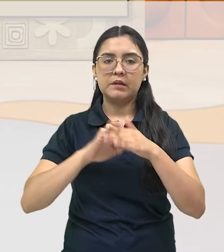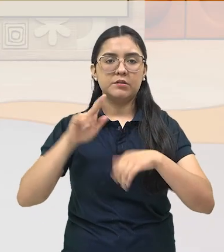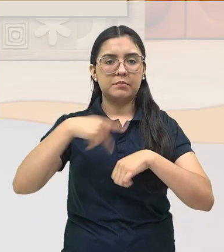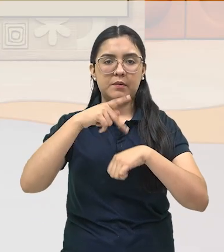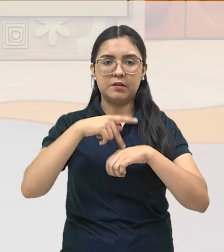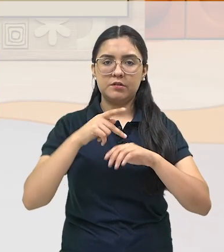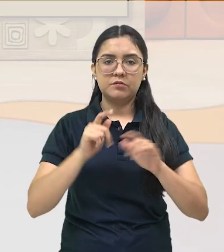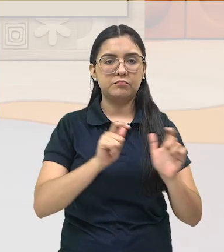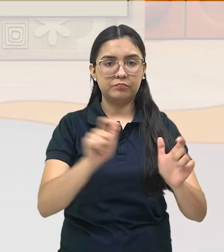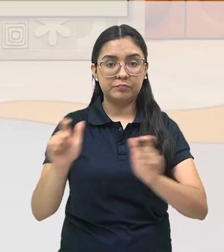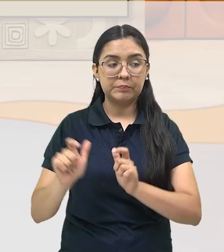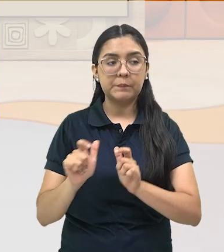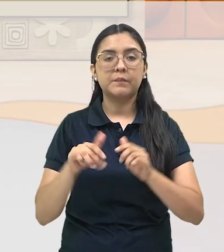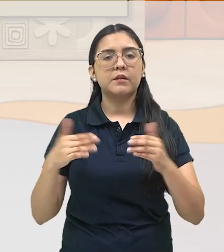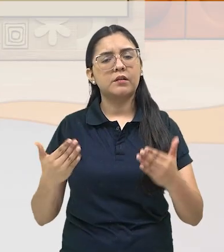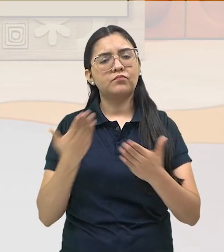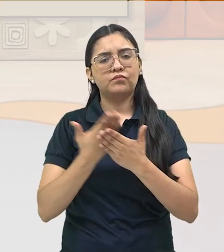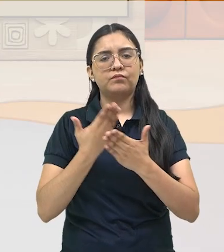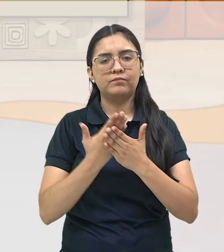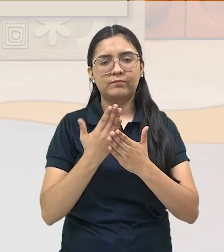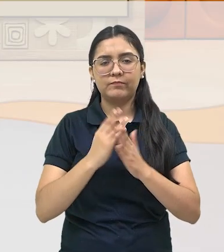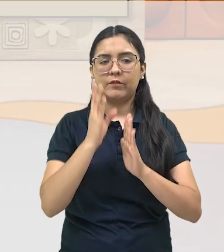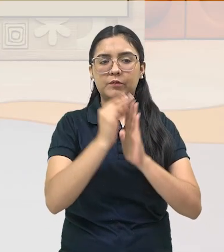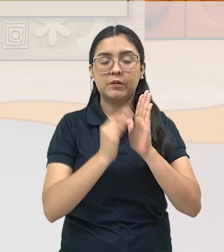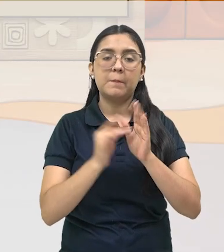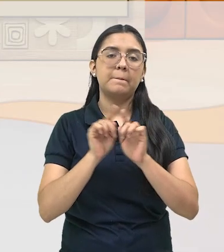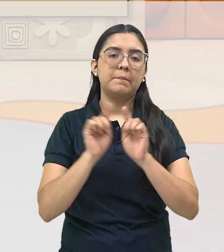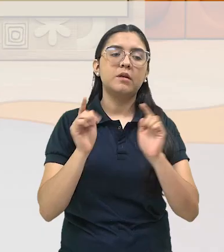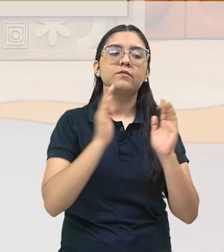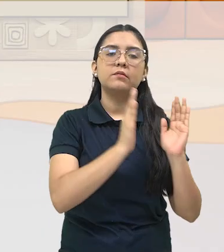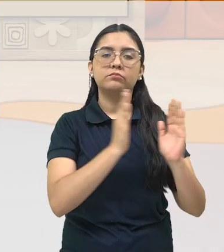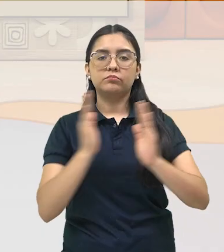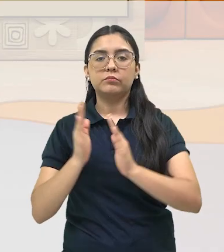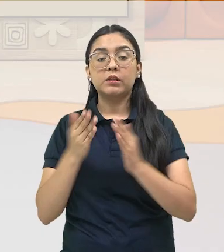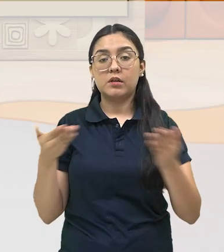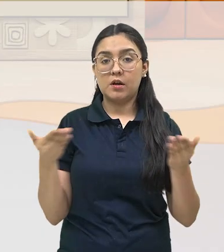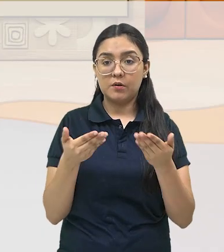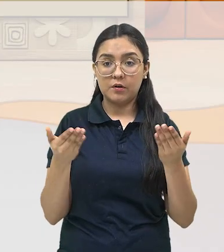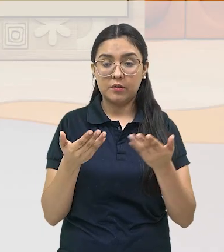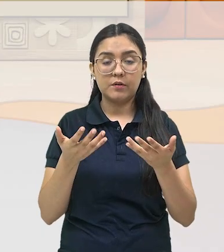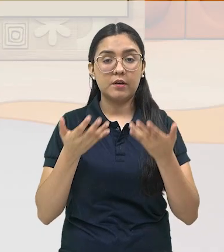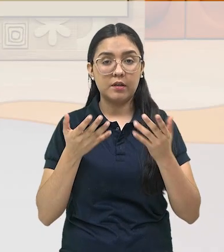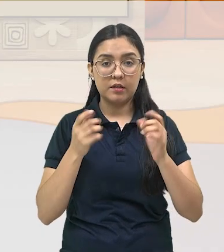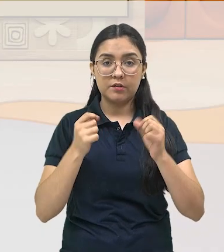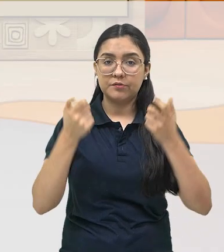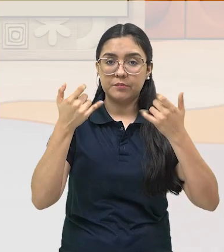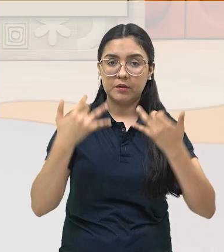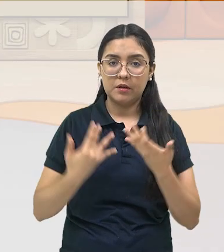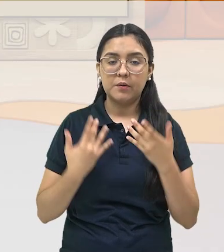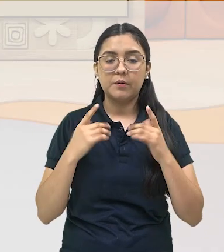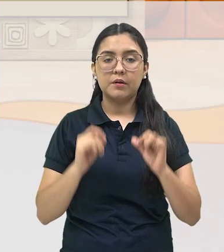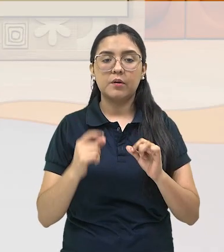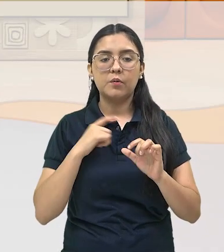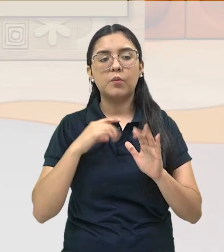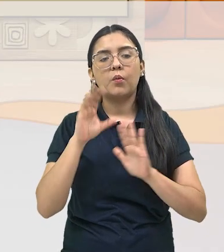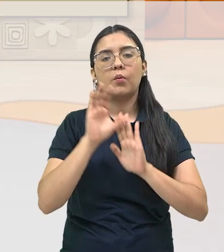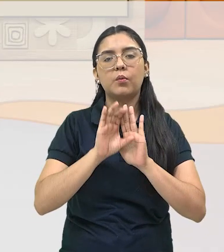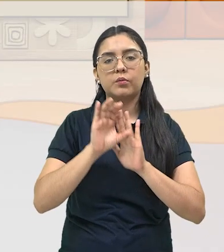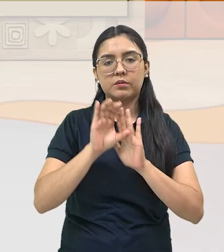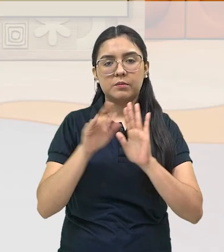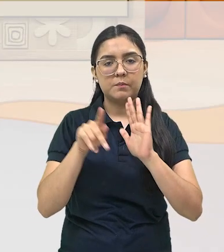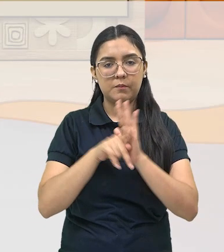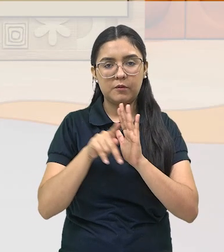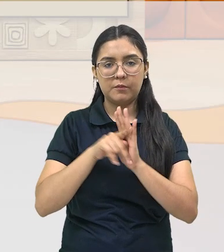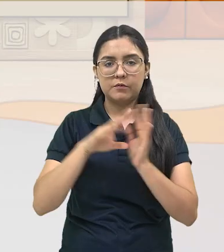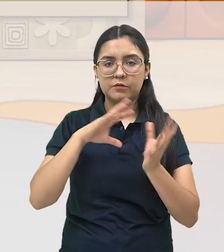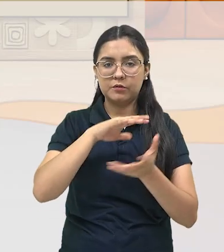para a gente verificar no decorrer desta aula e é claro que nós vamos por etapas. E nesse primeiro momento, eu gostaria de tratar com vocês sobre a definição, sobre o conceito